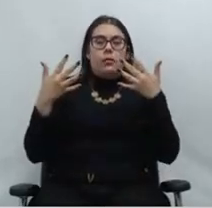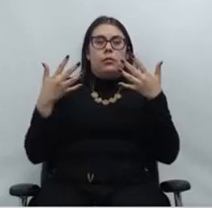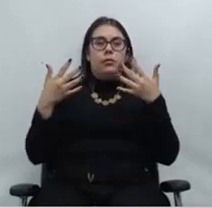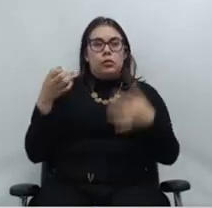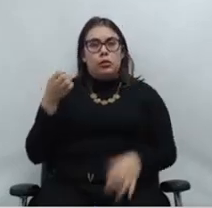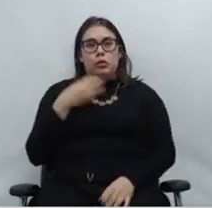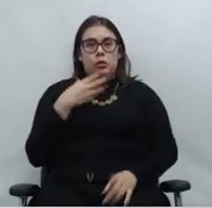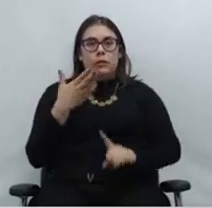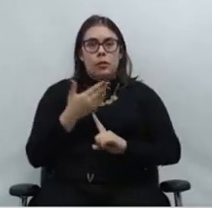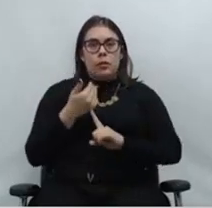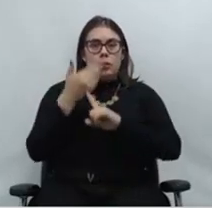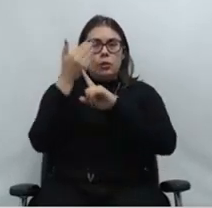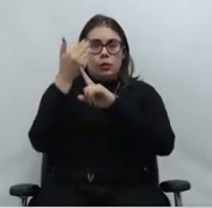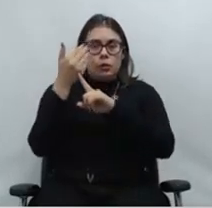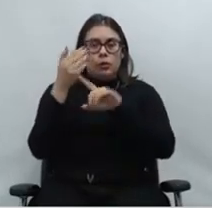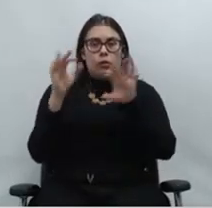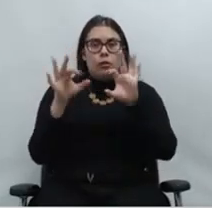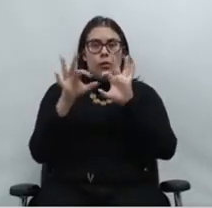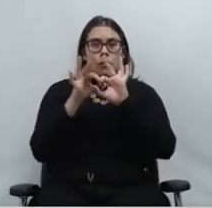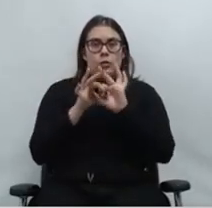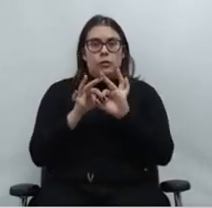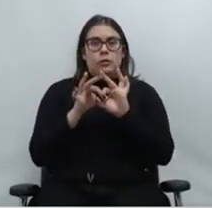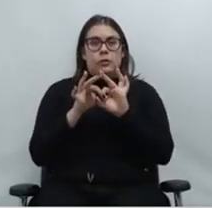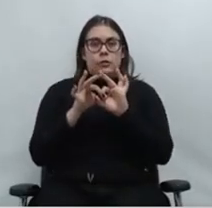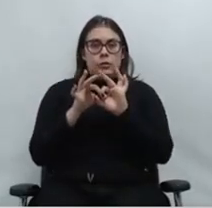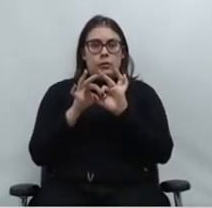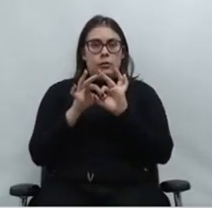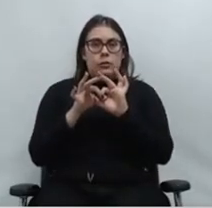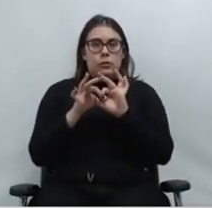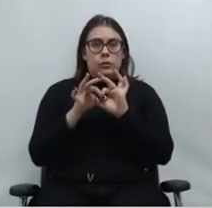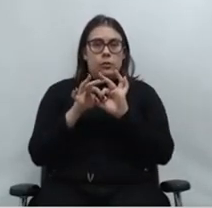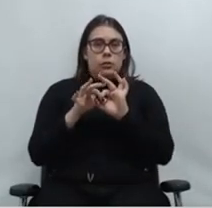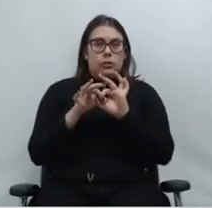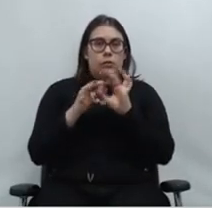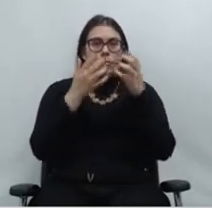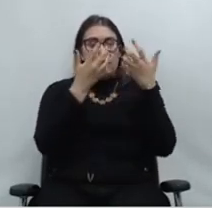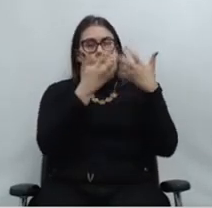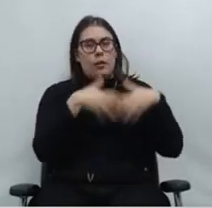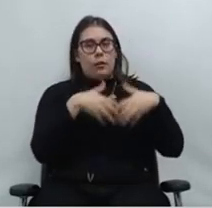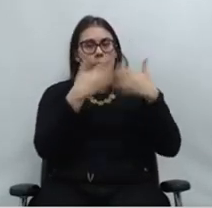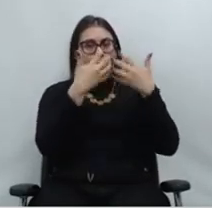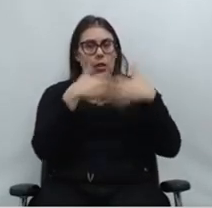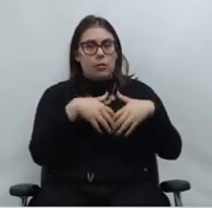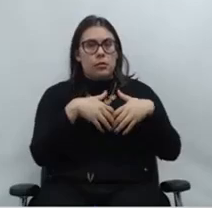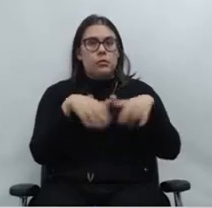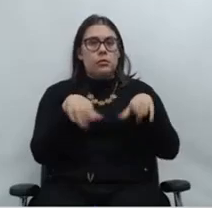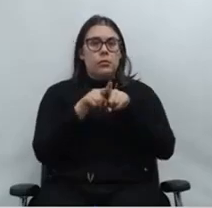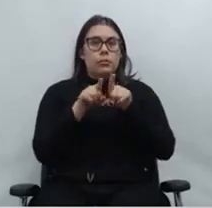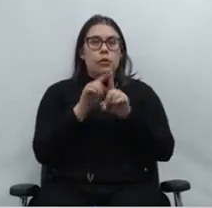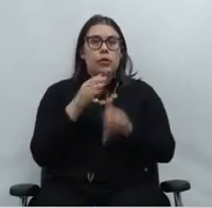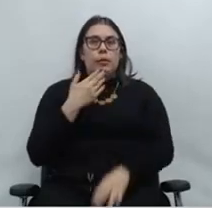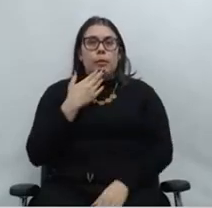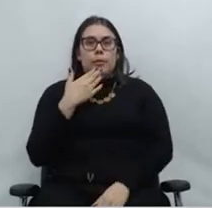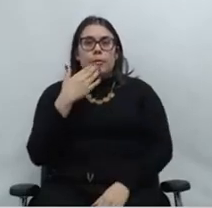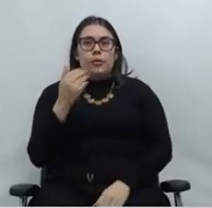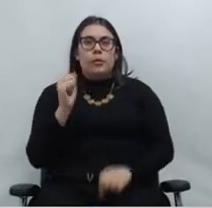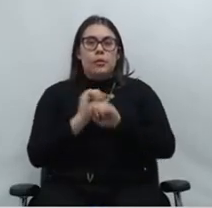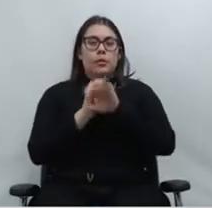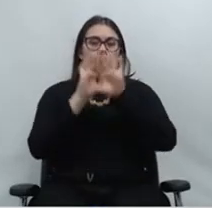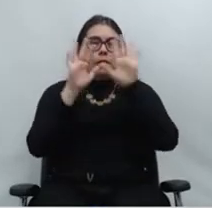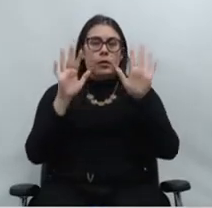novas tecnologias, como a conectividade via satélite. Aqui eu trouxe algumas reflexões sobre esse ponto. Assim, eu solicitei os seguintes esclarecimentos